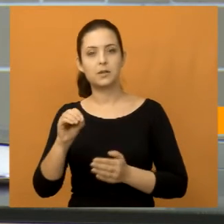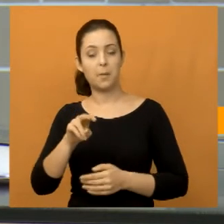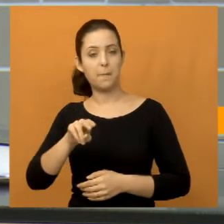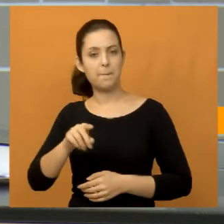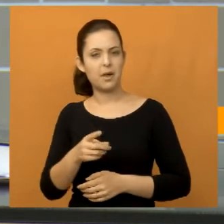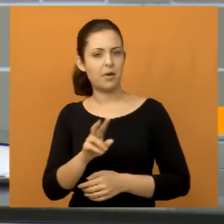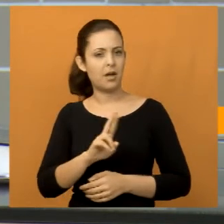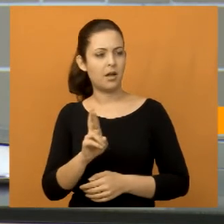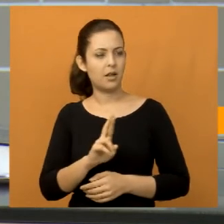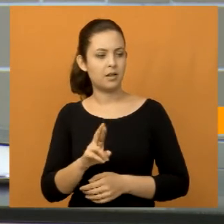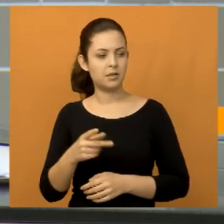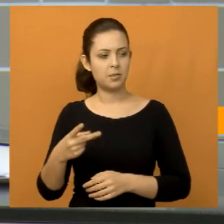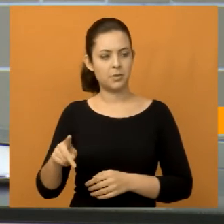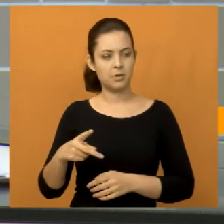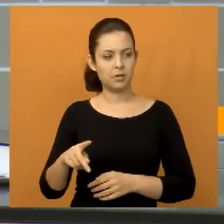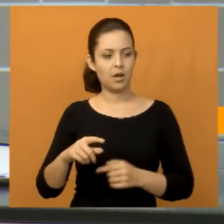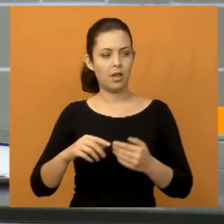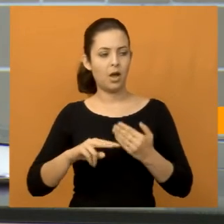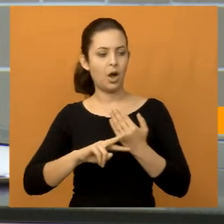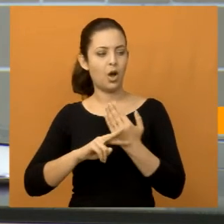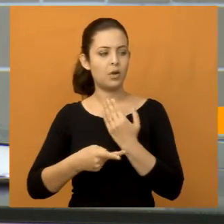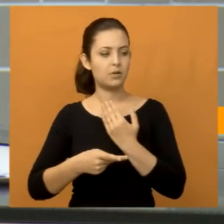Aqui está falando da...